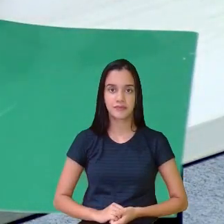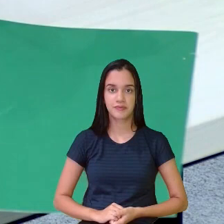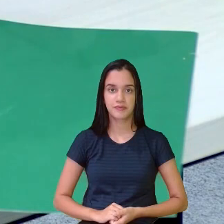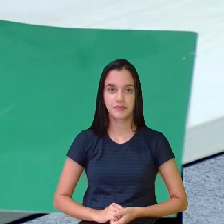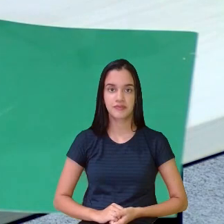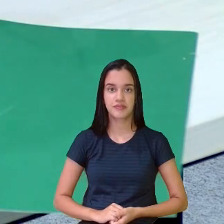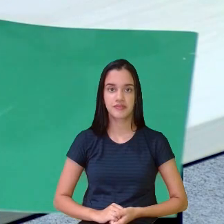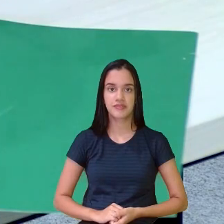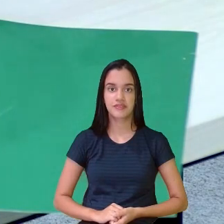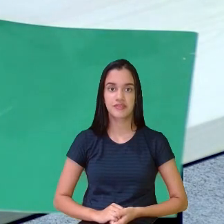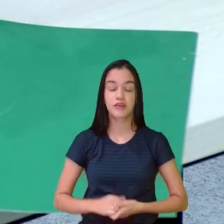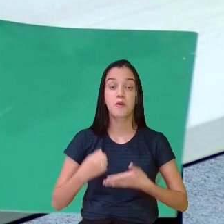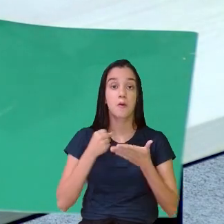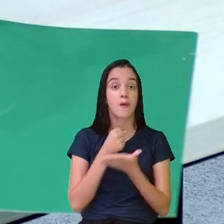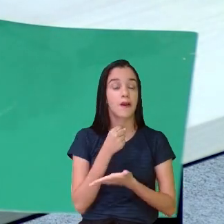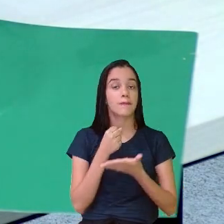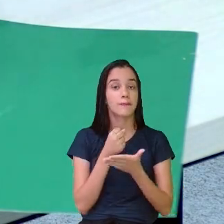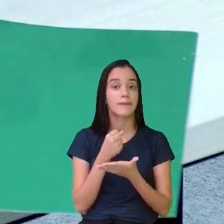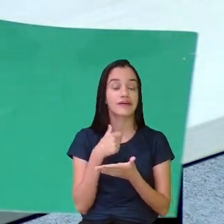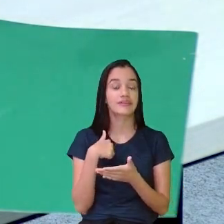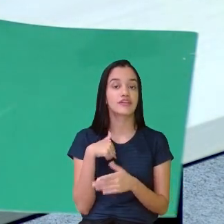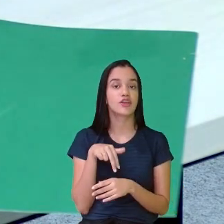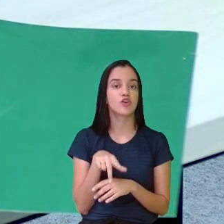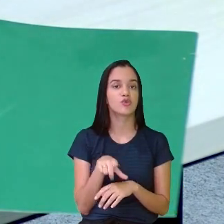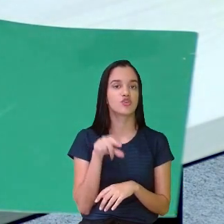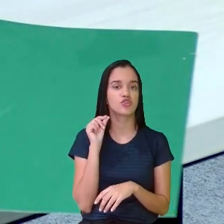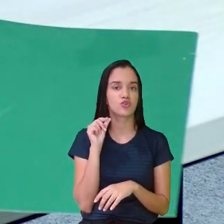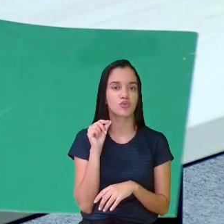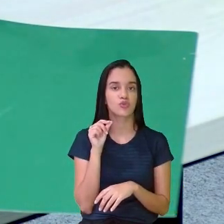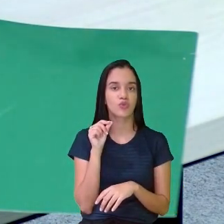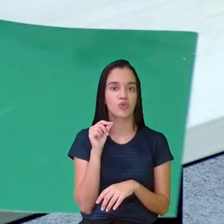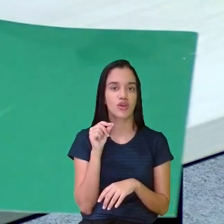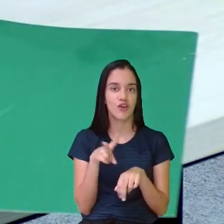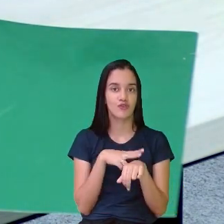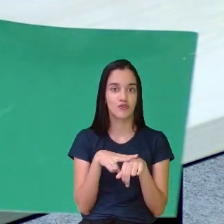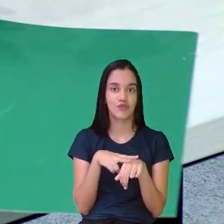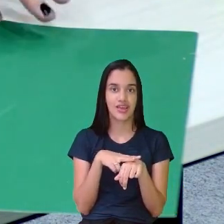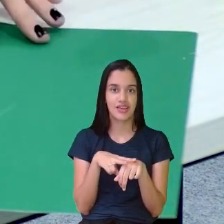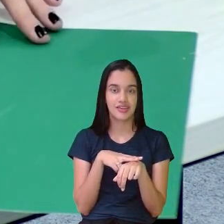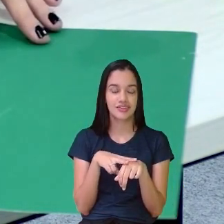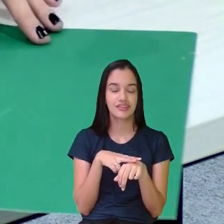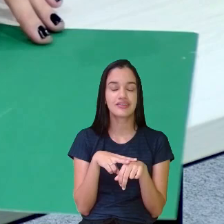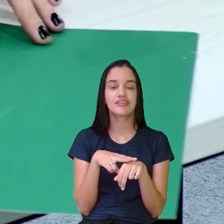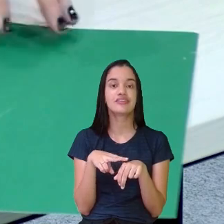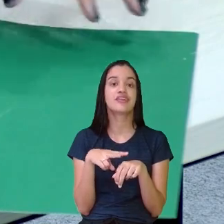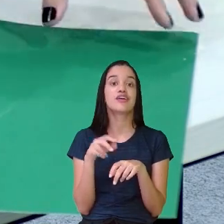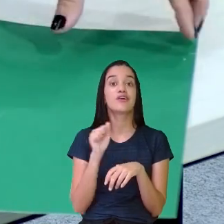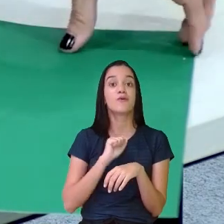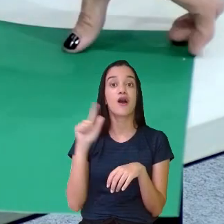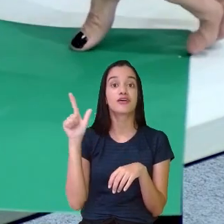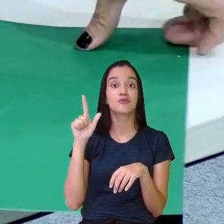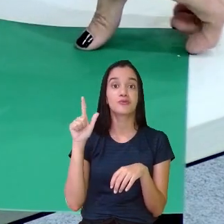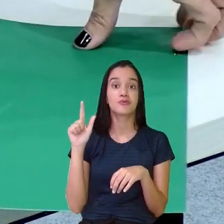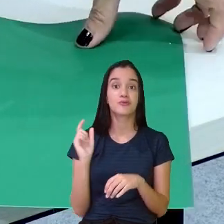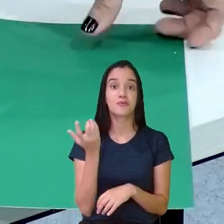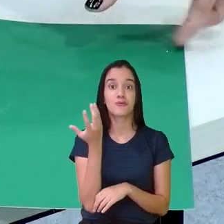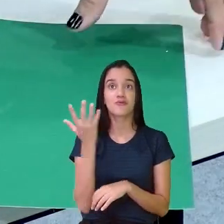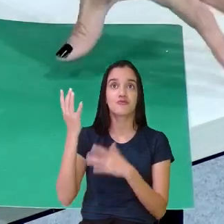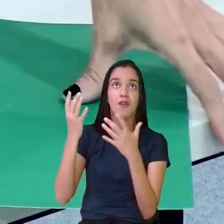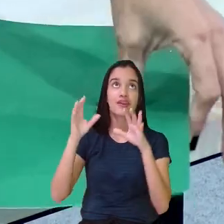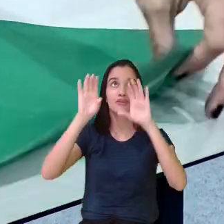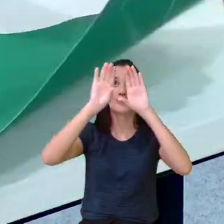com o fundo, a base, né? Eu escolhi o verde e o azul para fazer o céu e a floresta, tá bom? Então, vamos